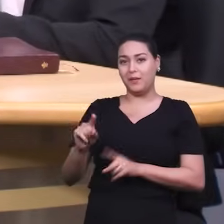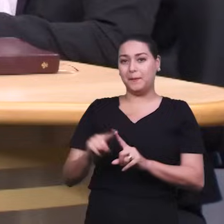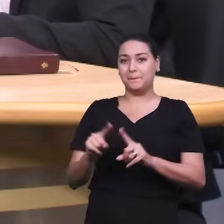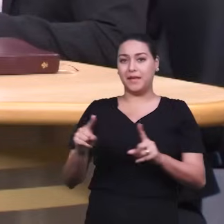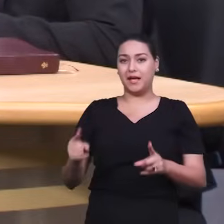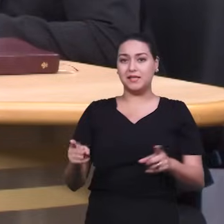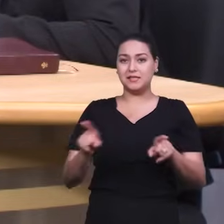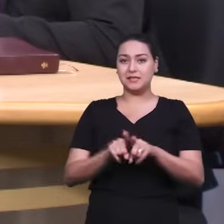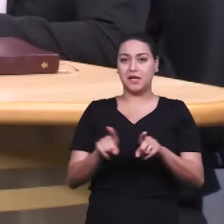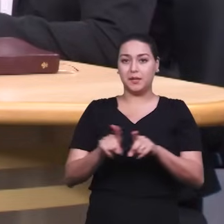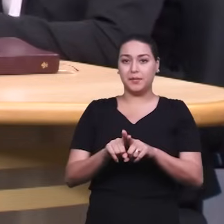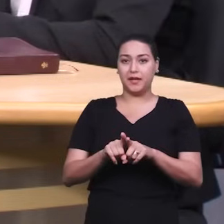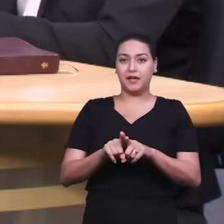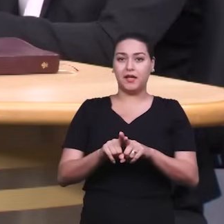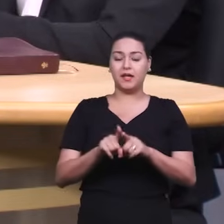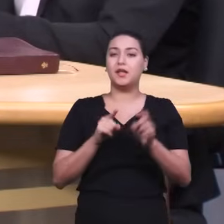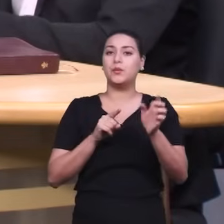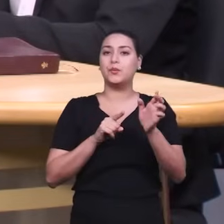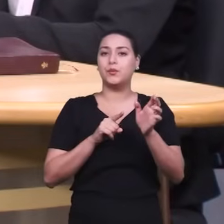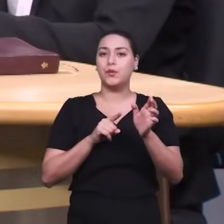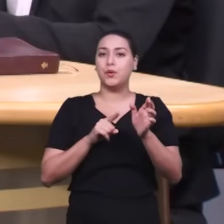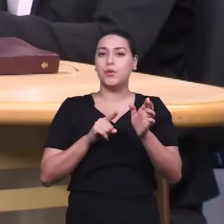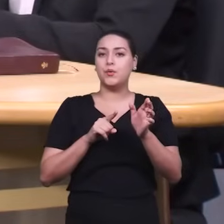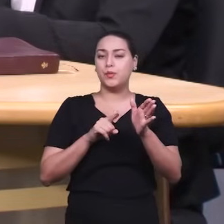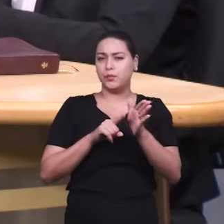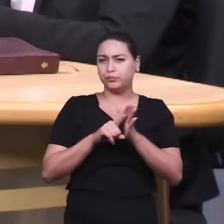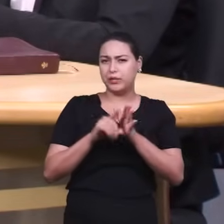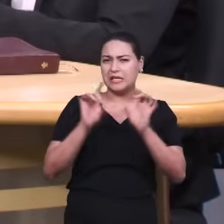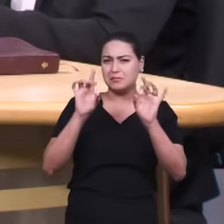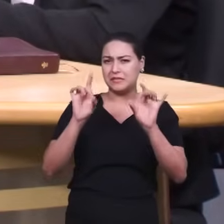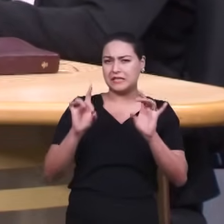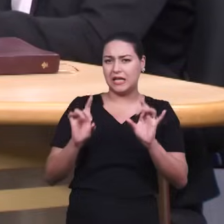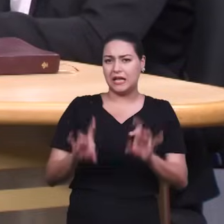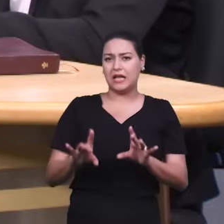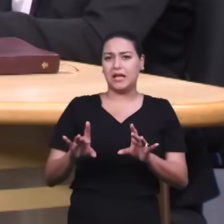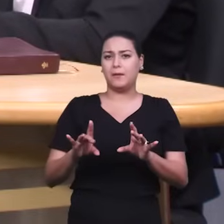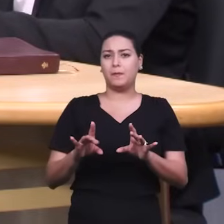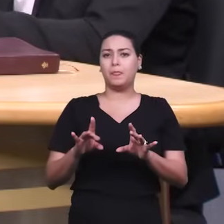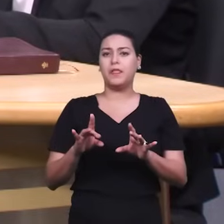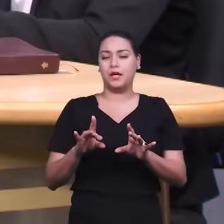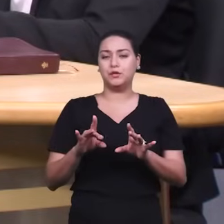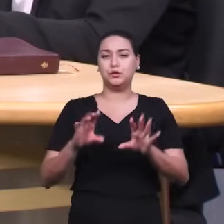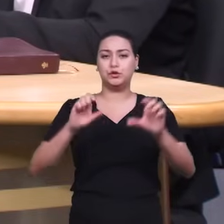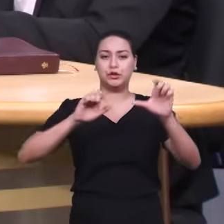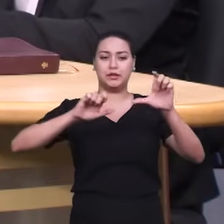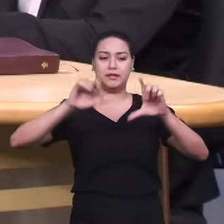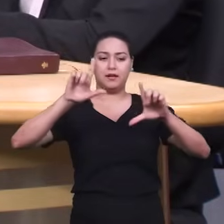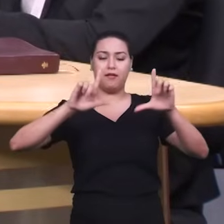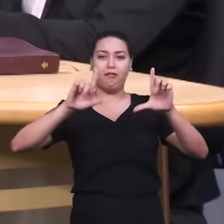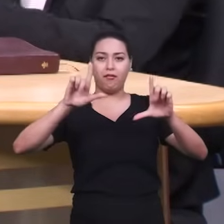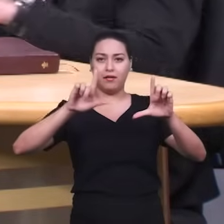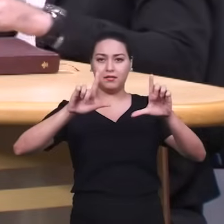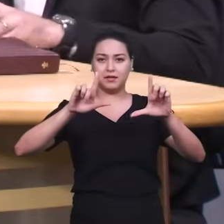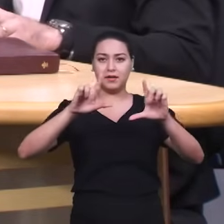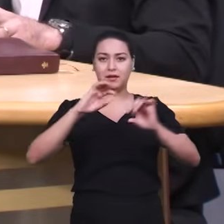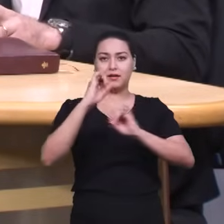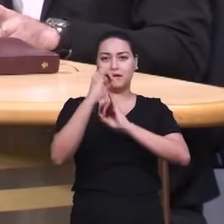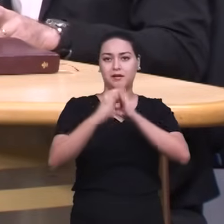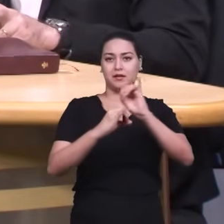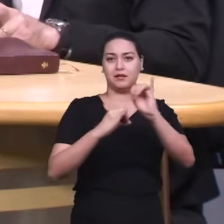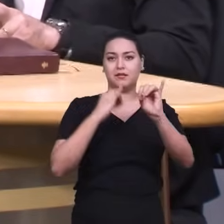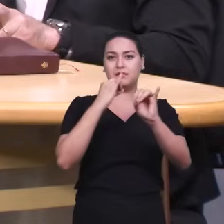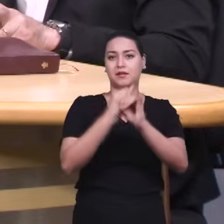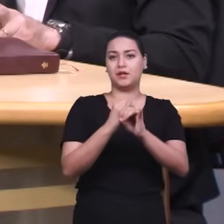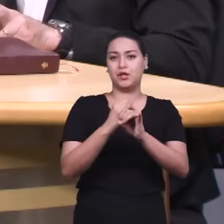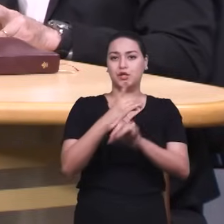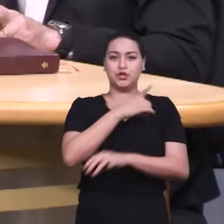vamos trazer aqui também um especialista da área da genética que vai atuar aqui conosco de forma remota. É o nosso irmão, o